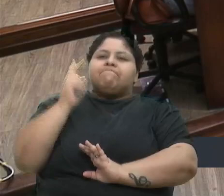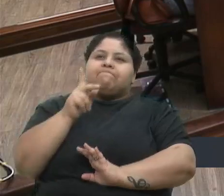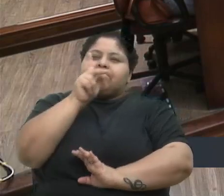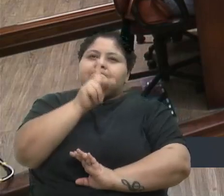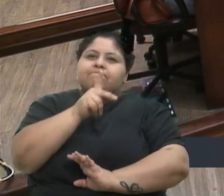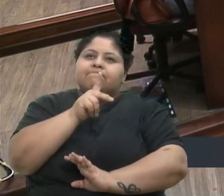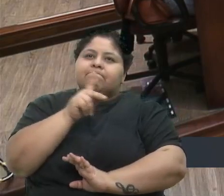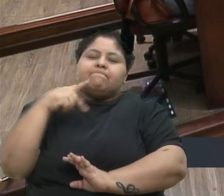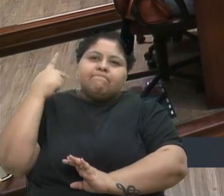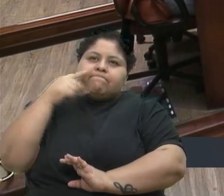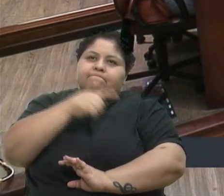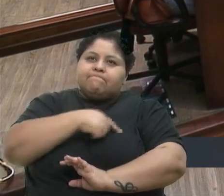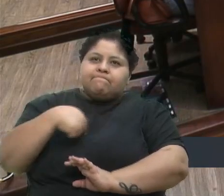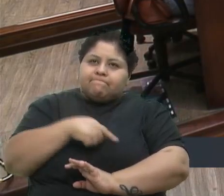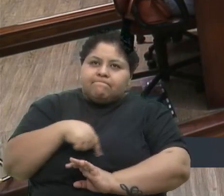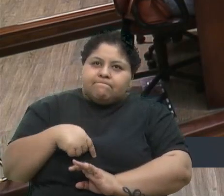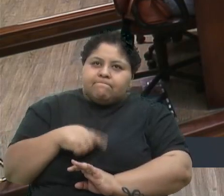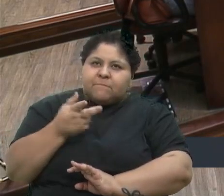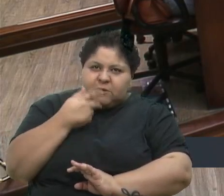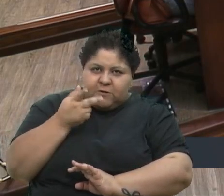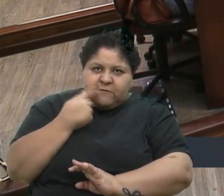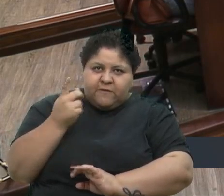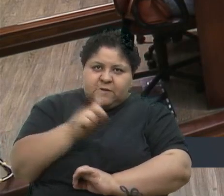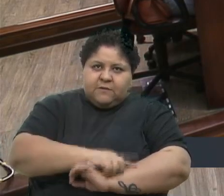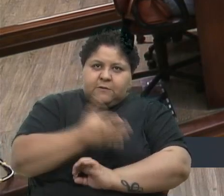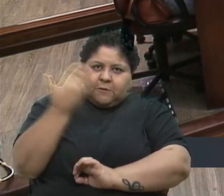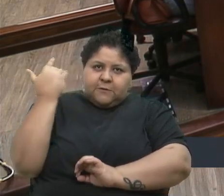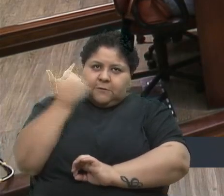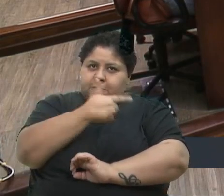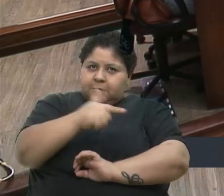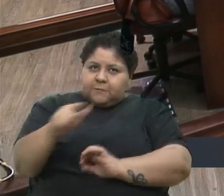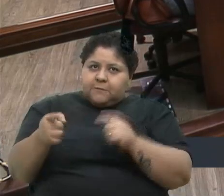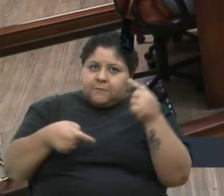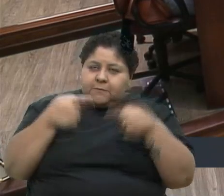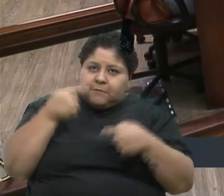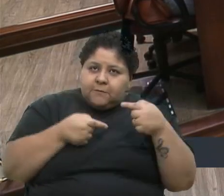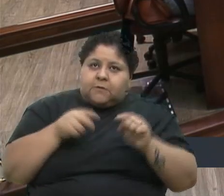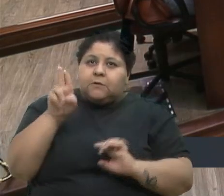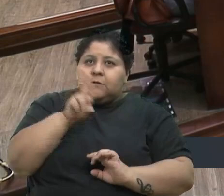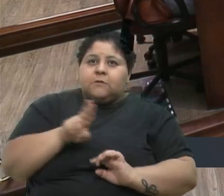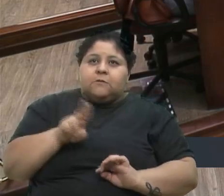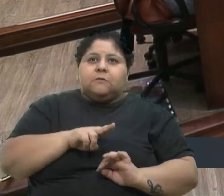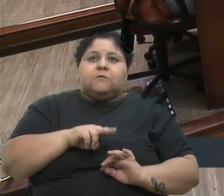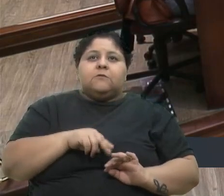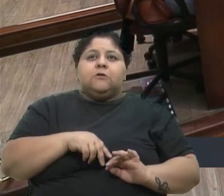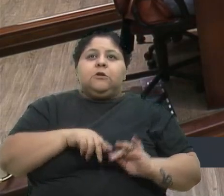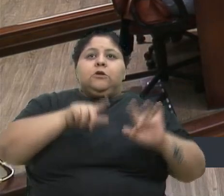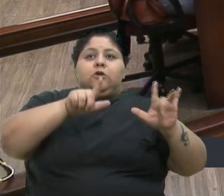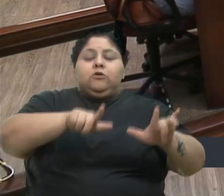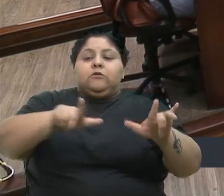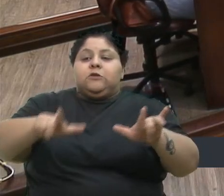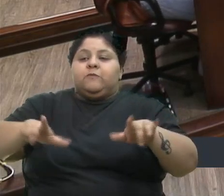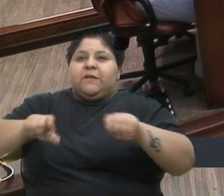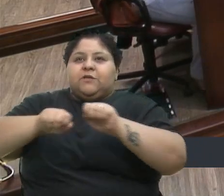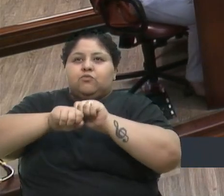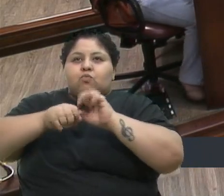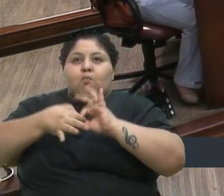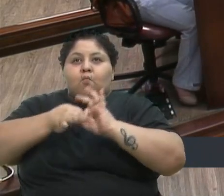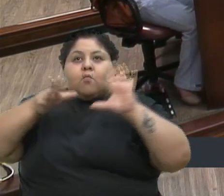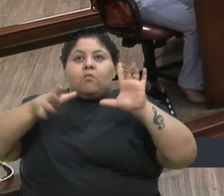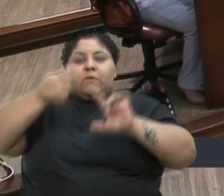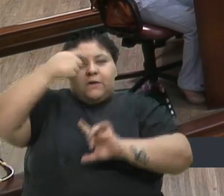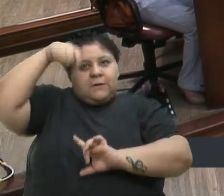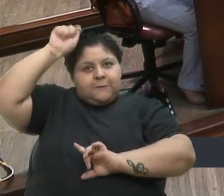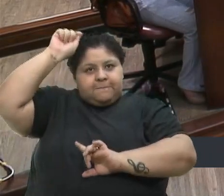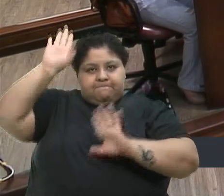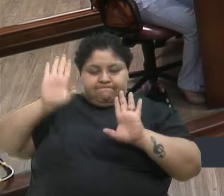a gente tinha falado esses dias aí numa outra discussão sobre a questão de utilizar os espaços ociosos da UX, né? Pois bem, na